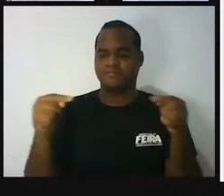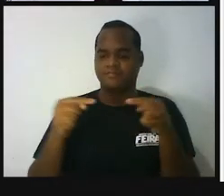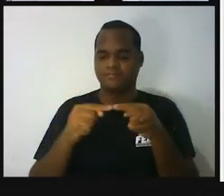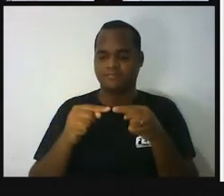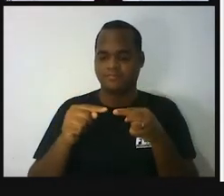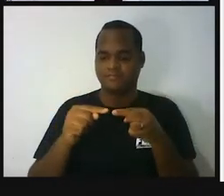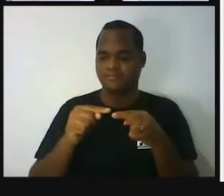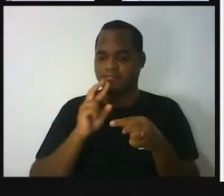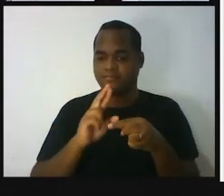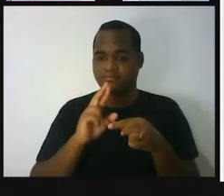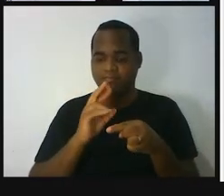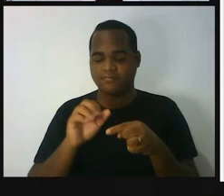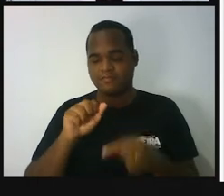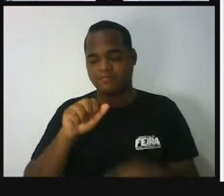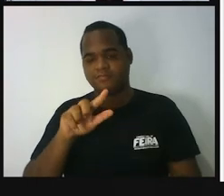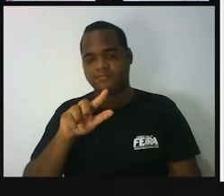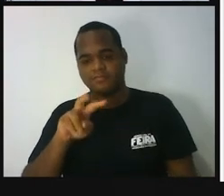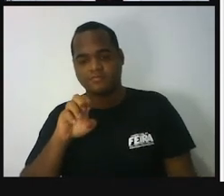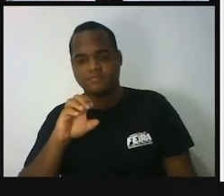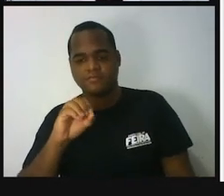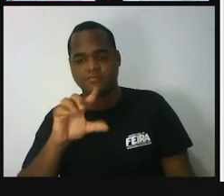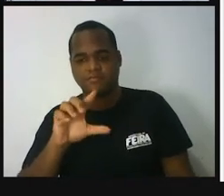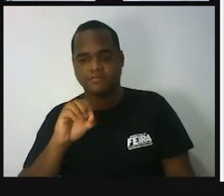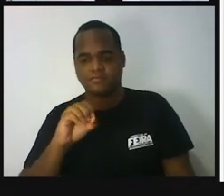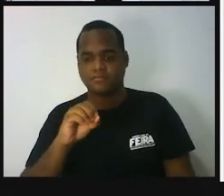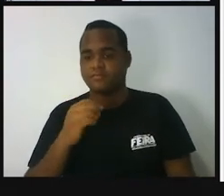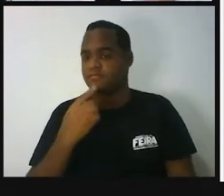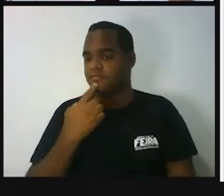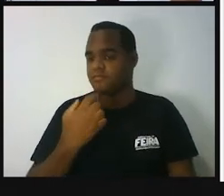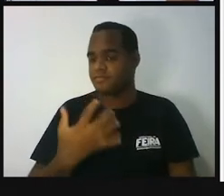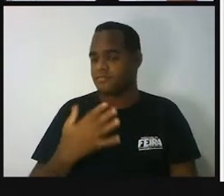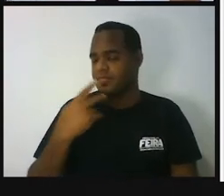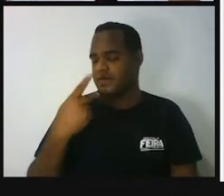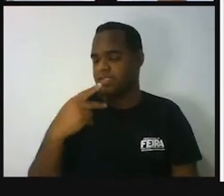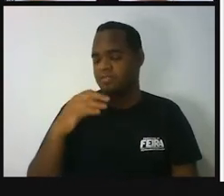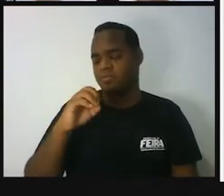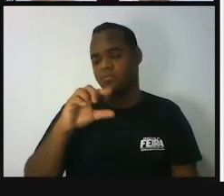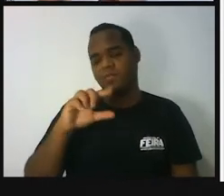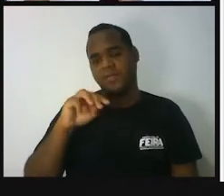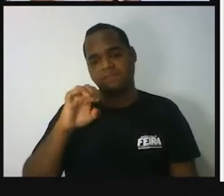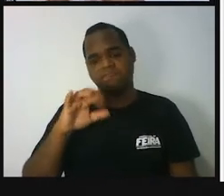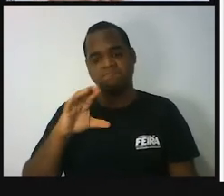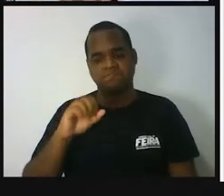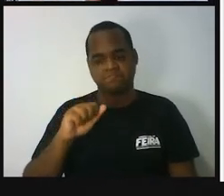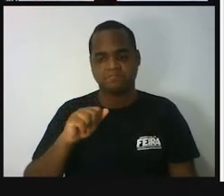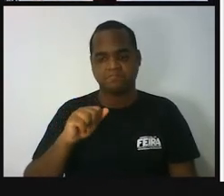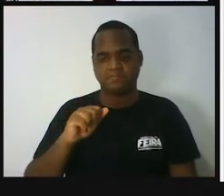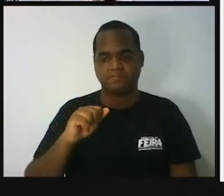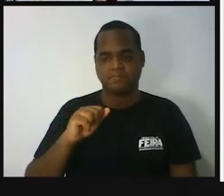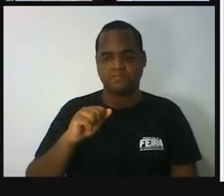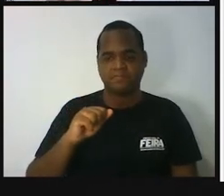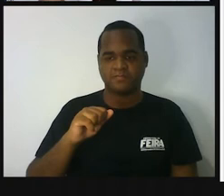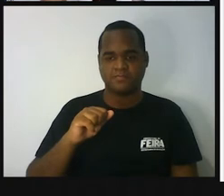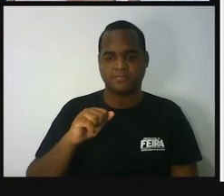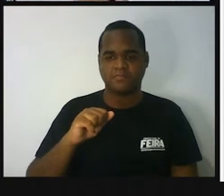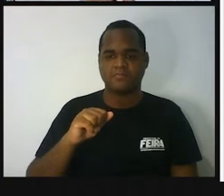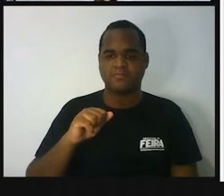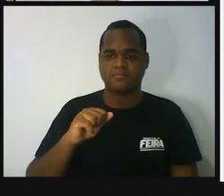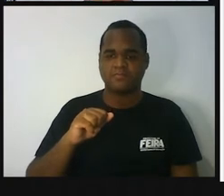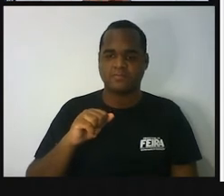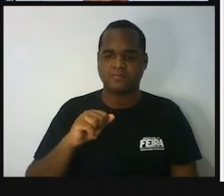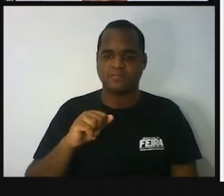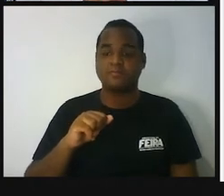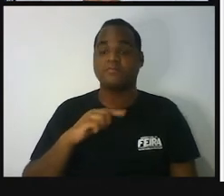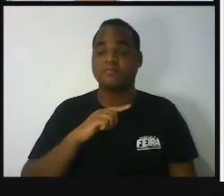dos alvéolos das colmeias, né? Aqueles buraquinhos onde é depositado o